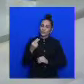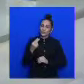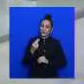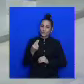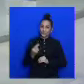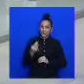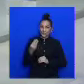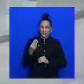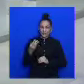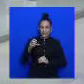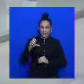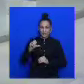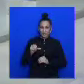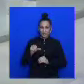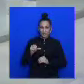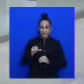239.